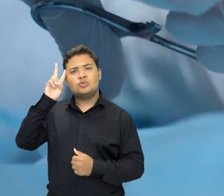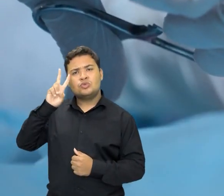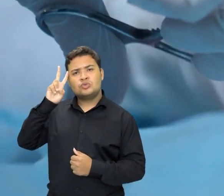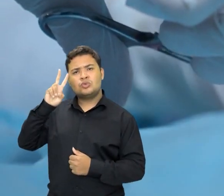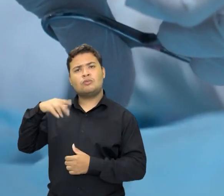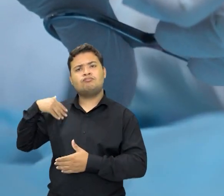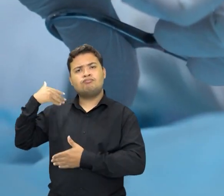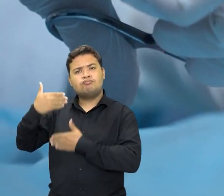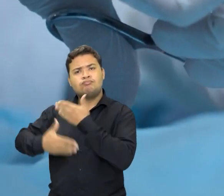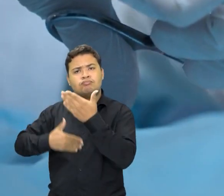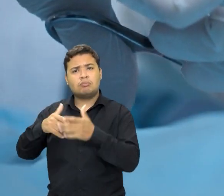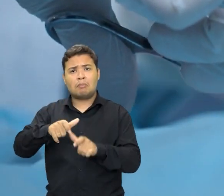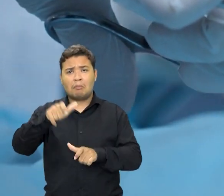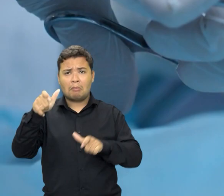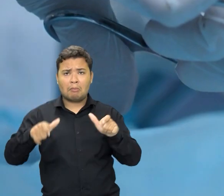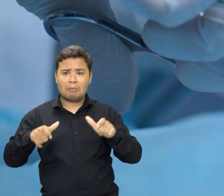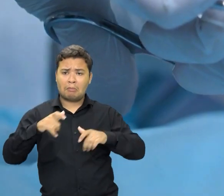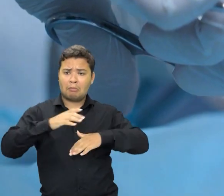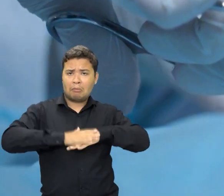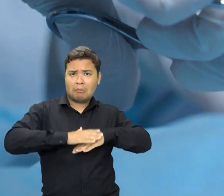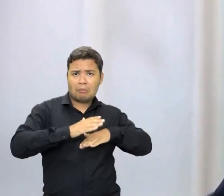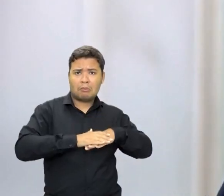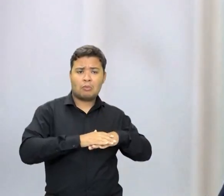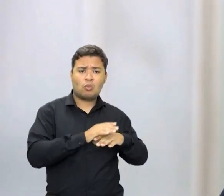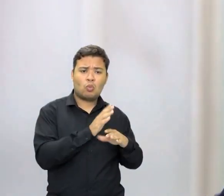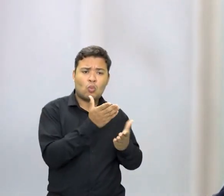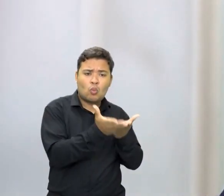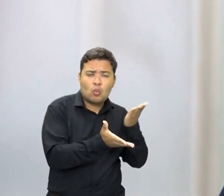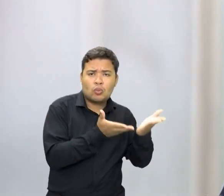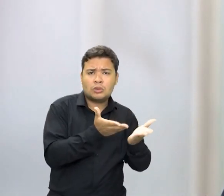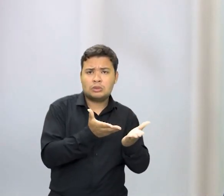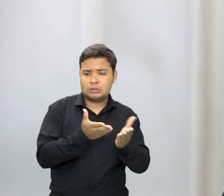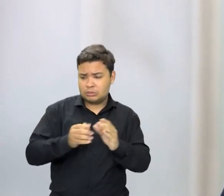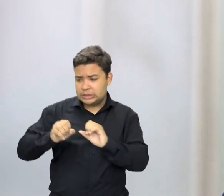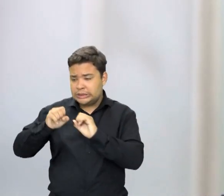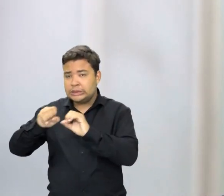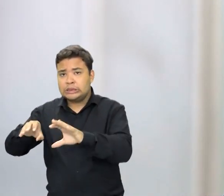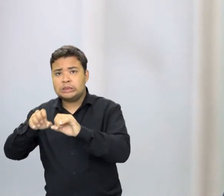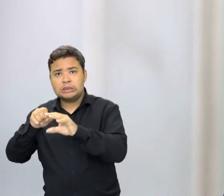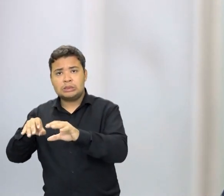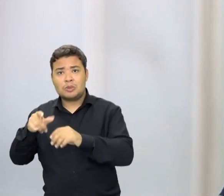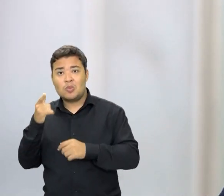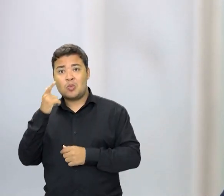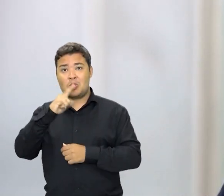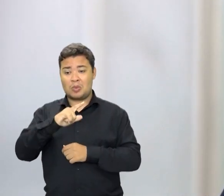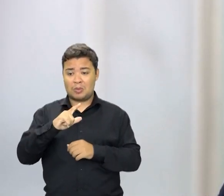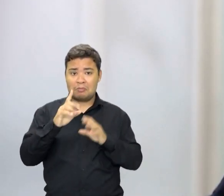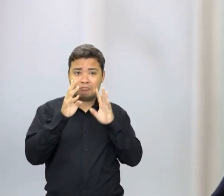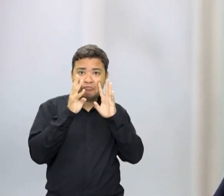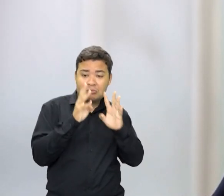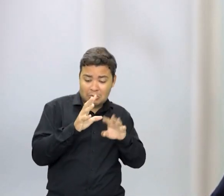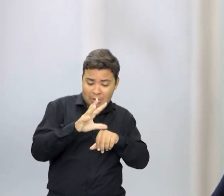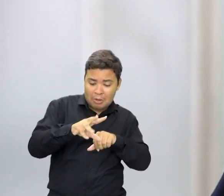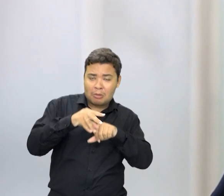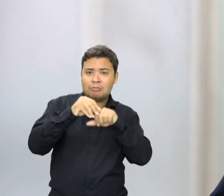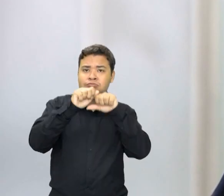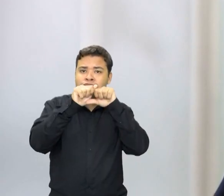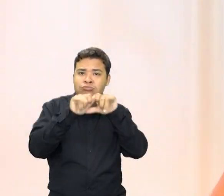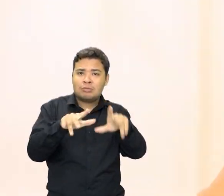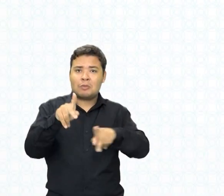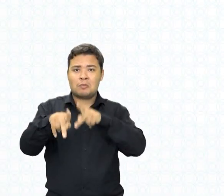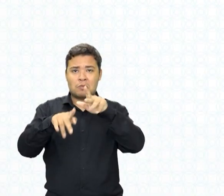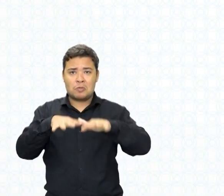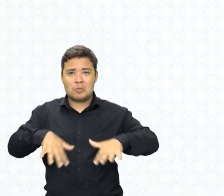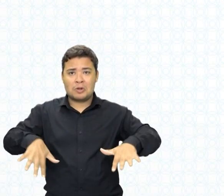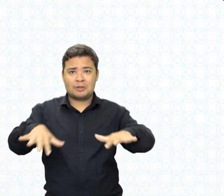Uma história construída por mãos que cuidam e ensinam só poderia resultar em atenção e conhecimento para toda a